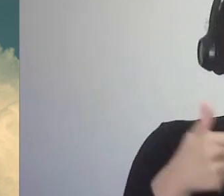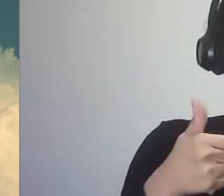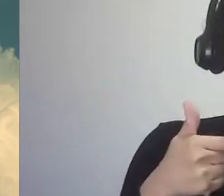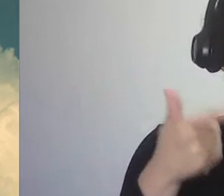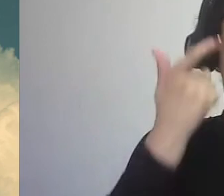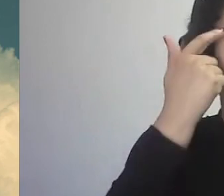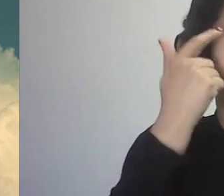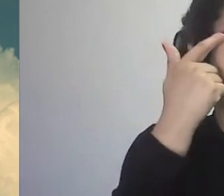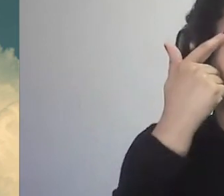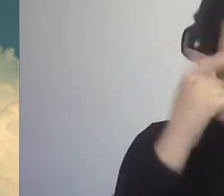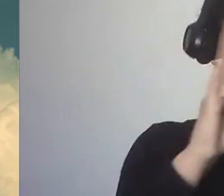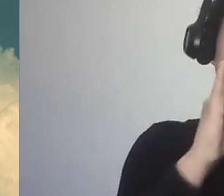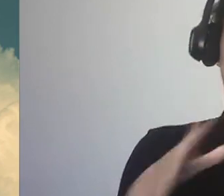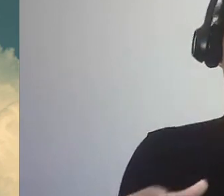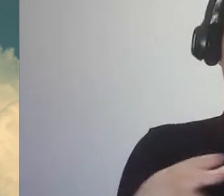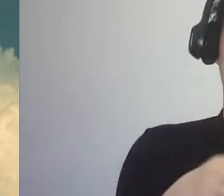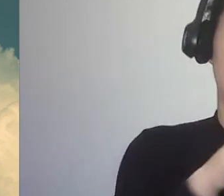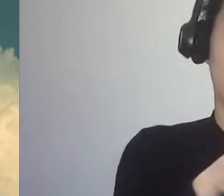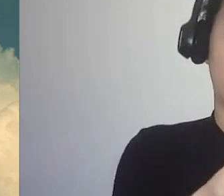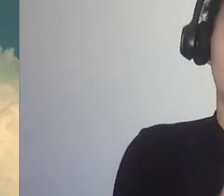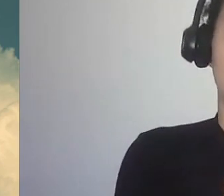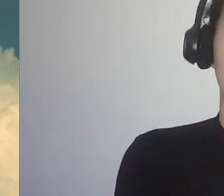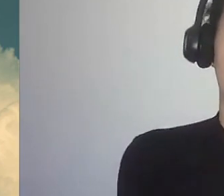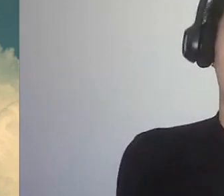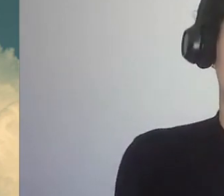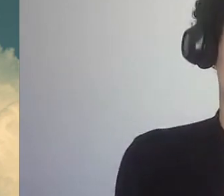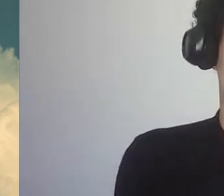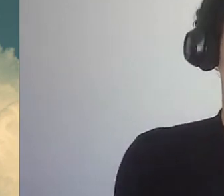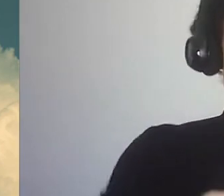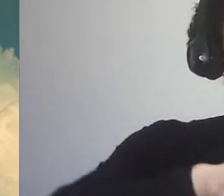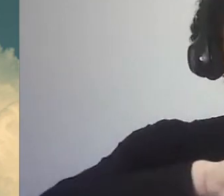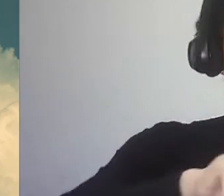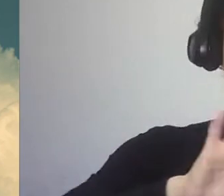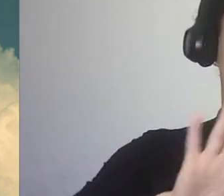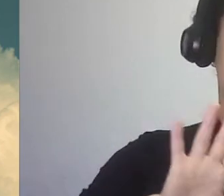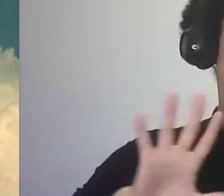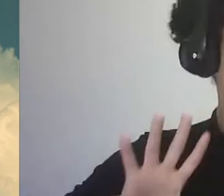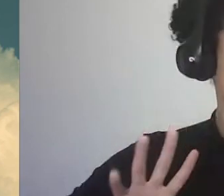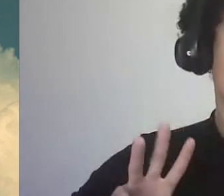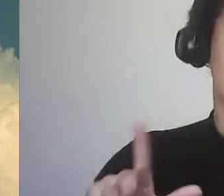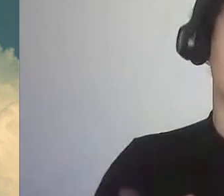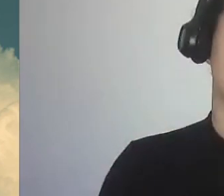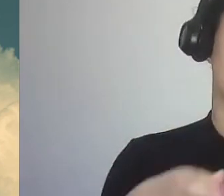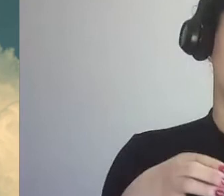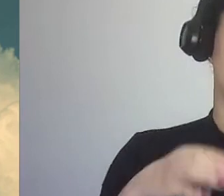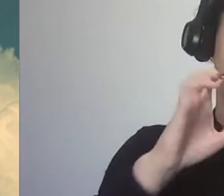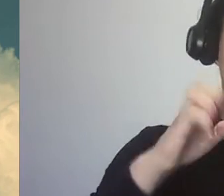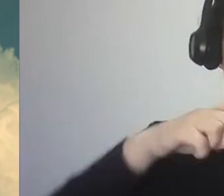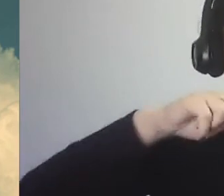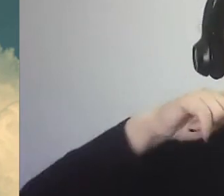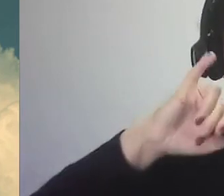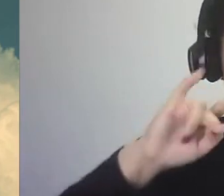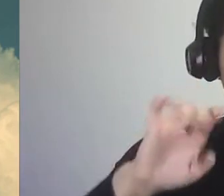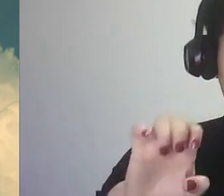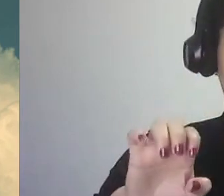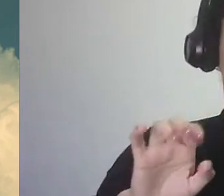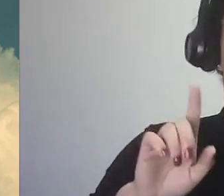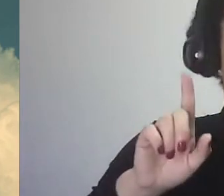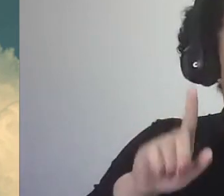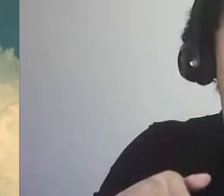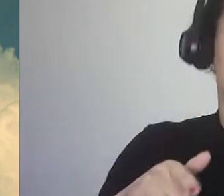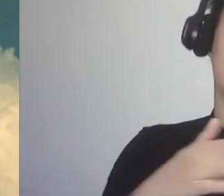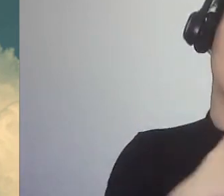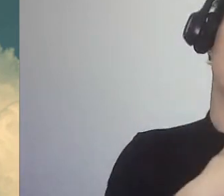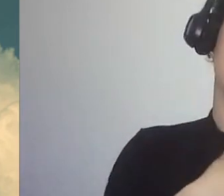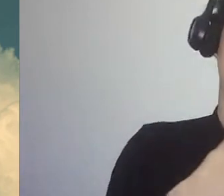mas agora passa com time de suporte não o time a a Fênix não sincera no momento do sócio vai para produção Alex pelo